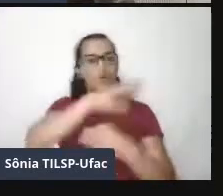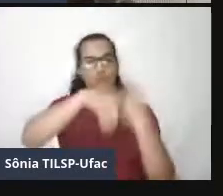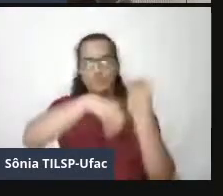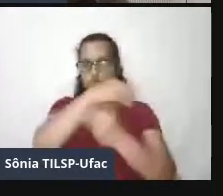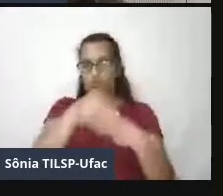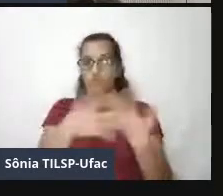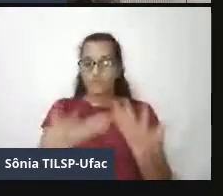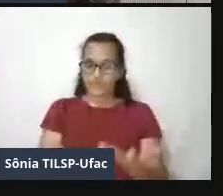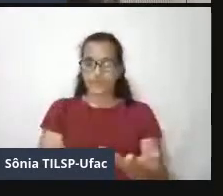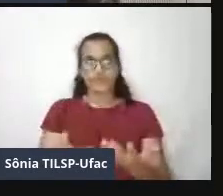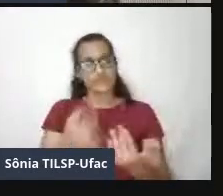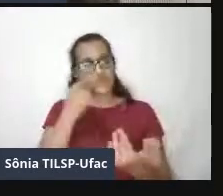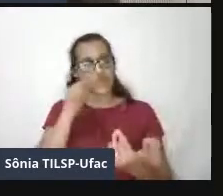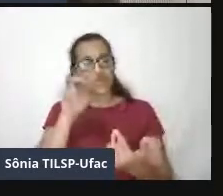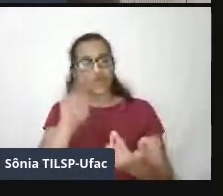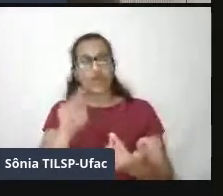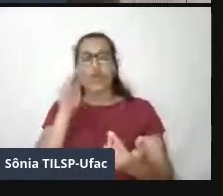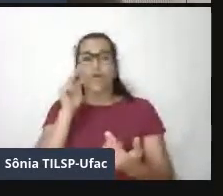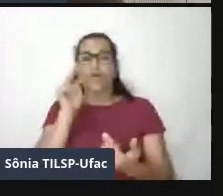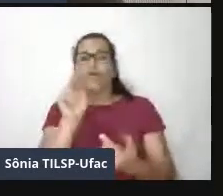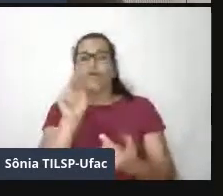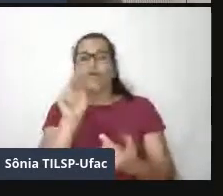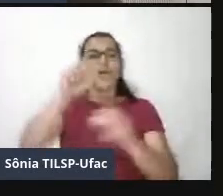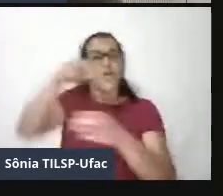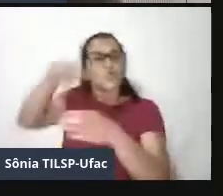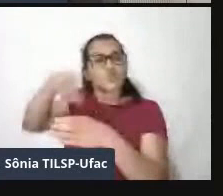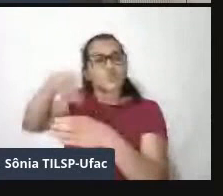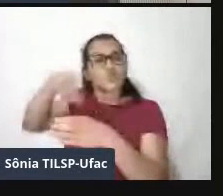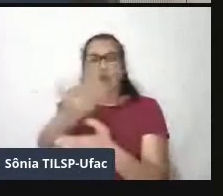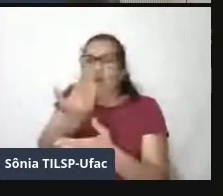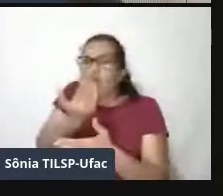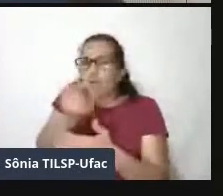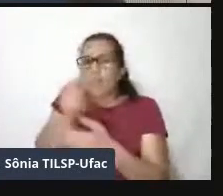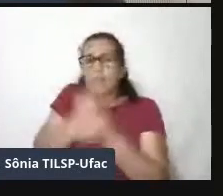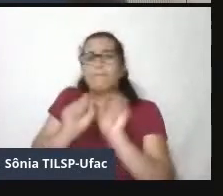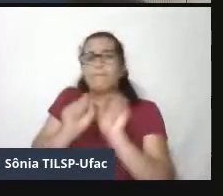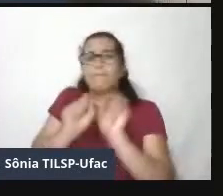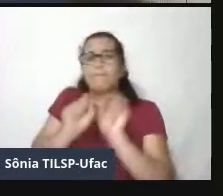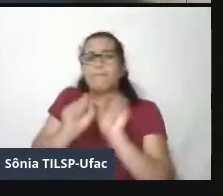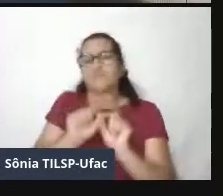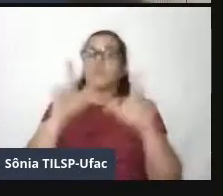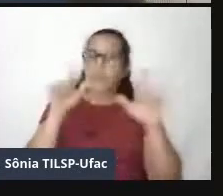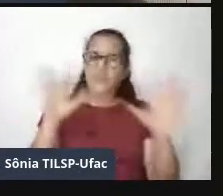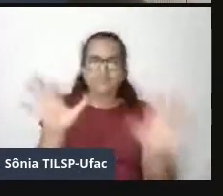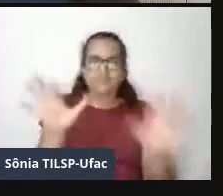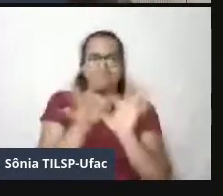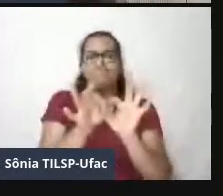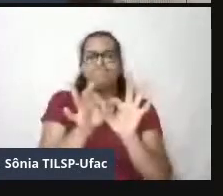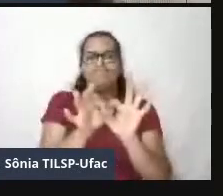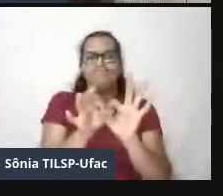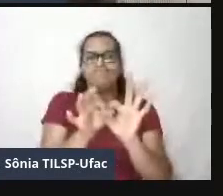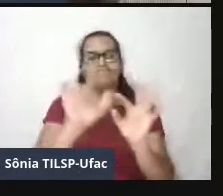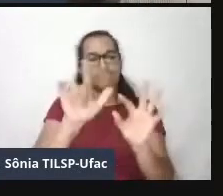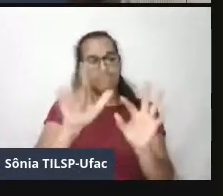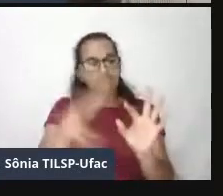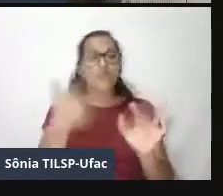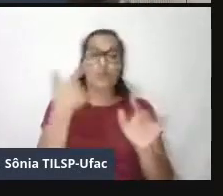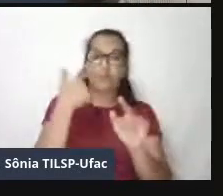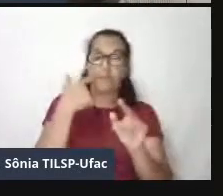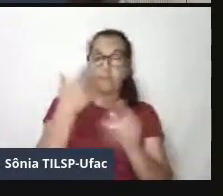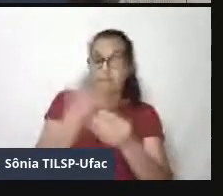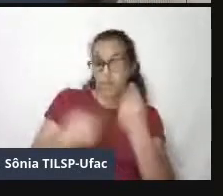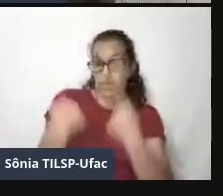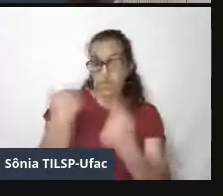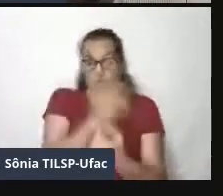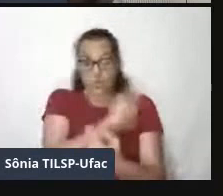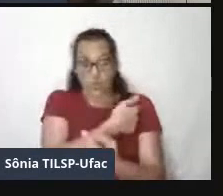uma visão além da nutrição, porque a gente tem que trabalhar um pouco a interdisciplinaridade, né? A gente vem de um conceito de multidisciplinar. A